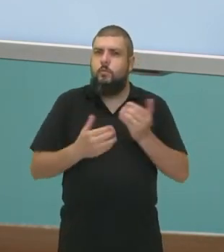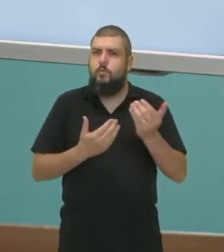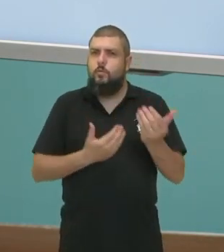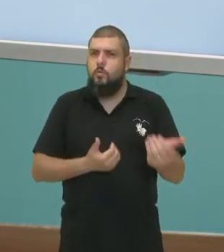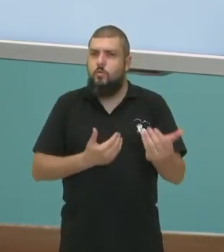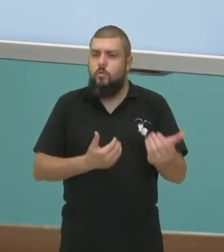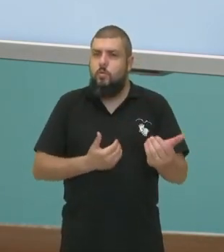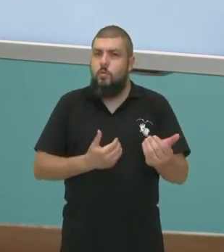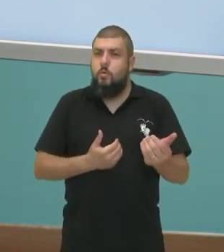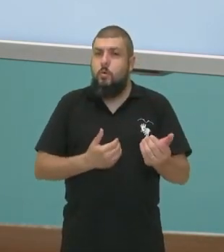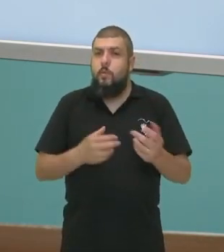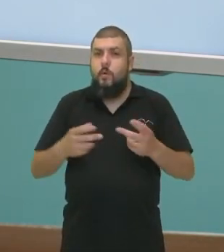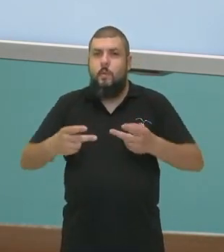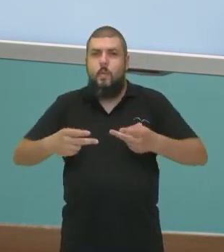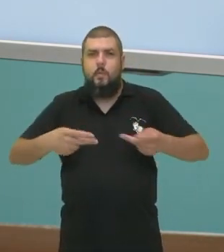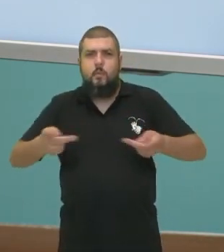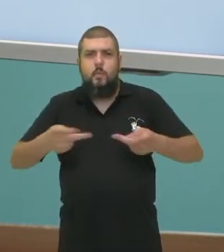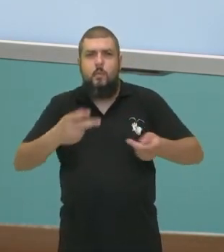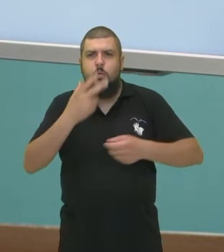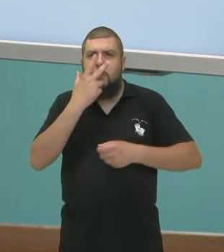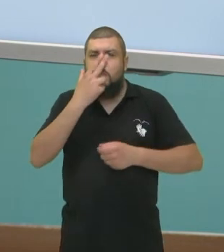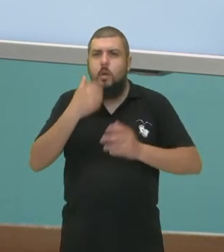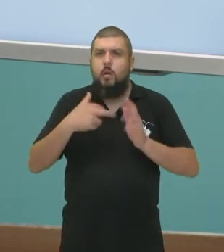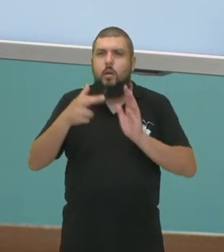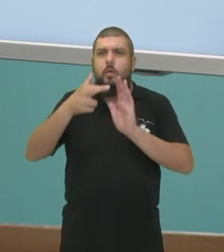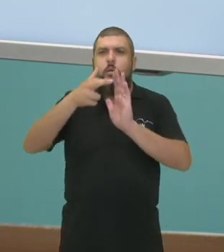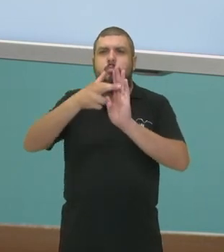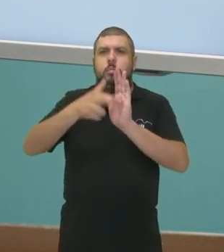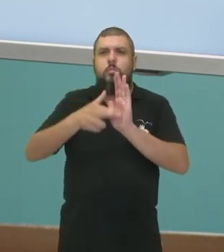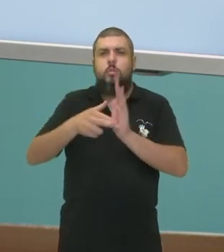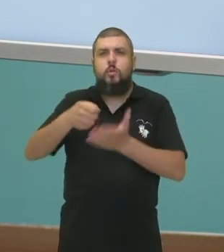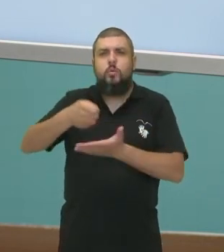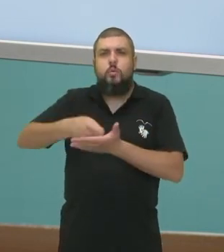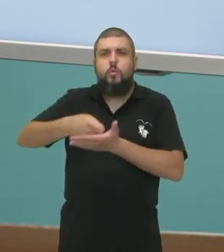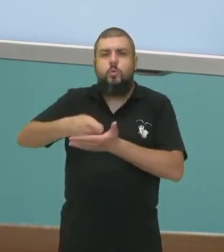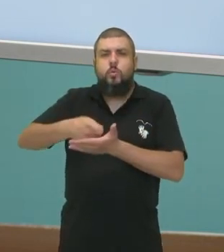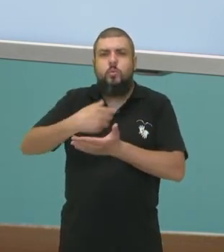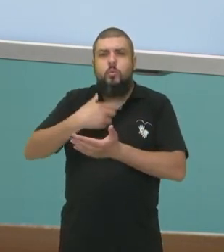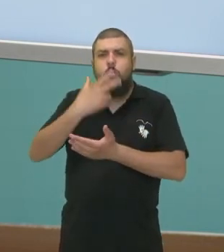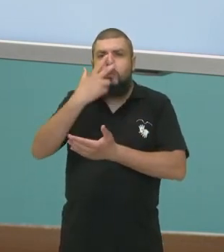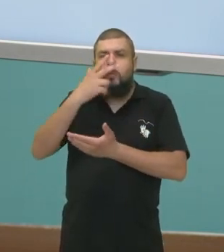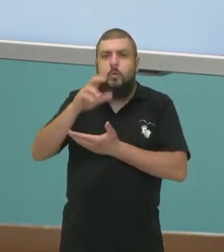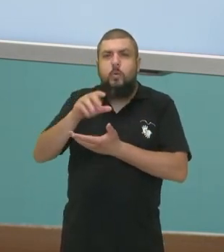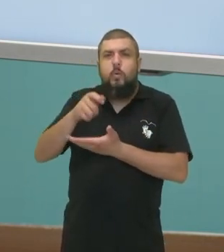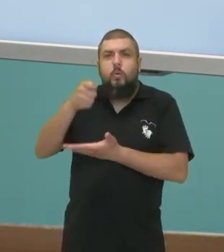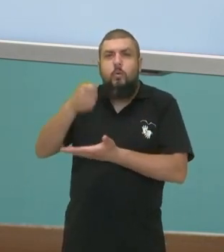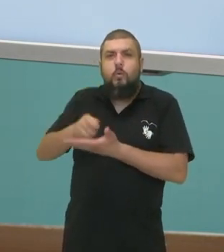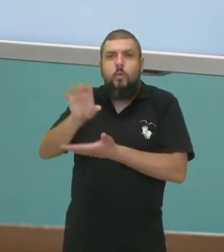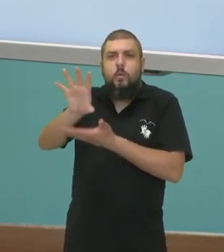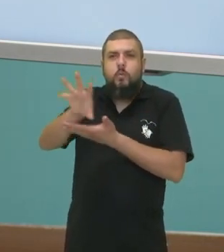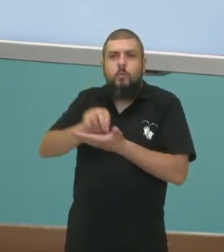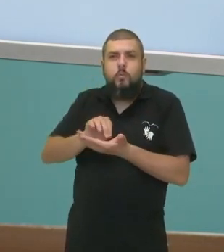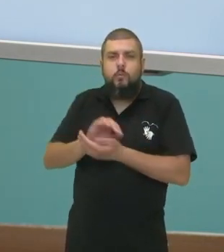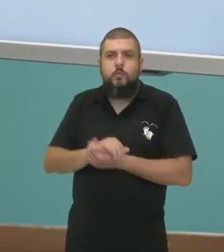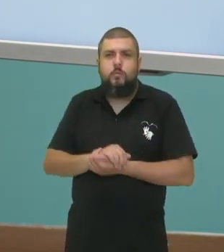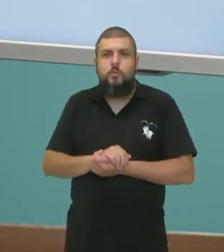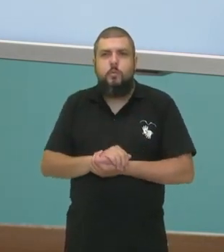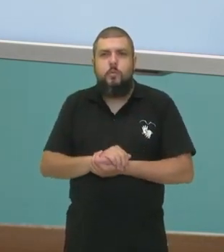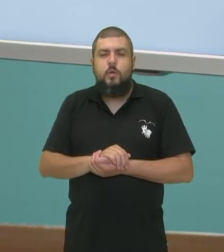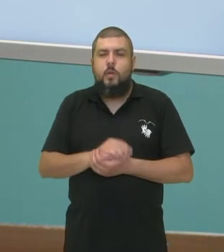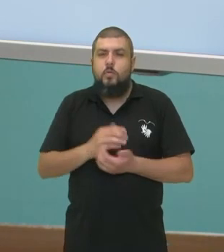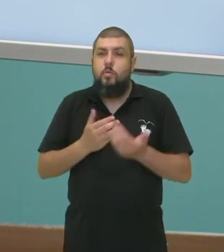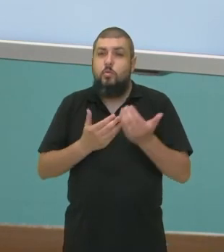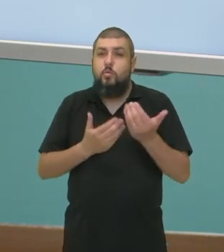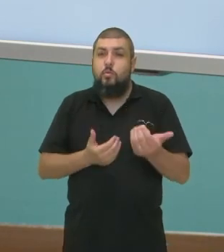é ditada como uma norma e põe os jovens aí no estado de tensão, os padrões da moda. É, justamente porque os jovens dependem de como